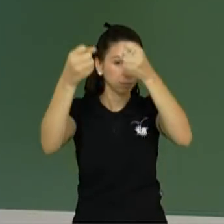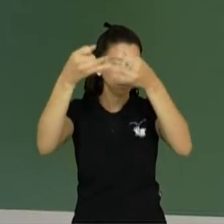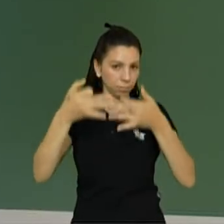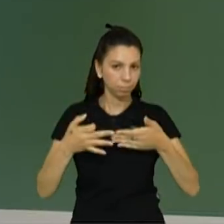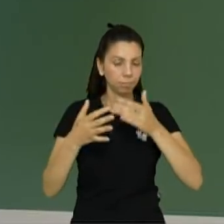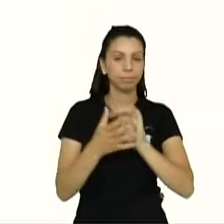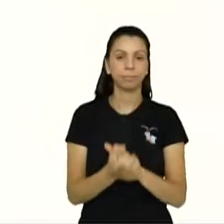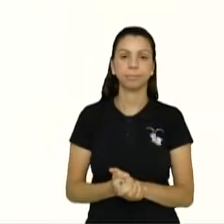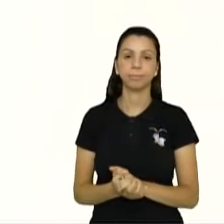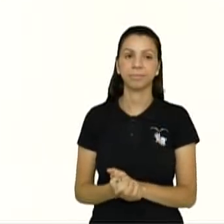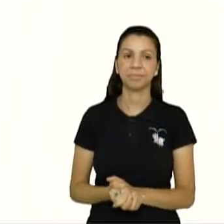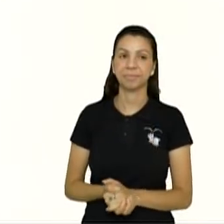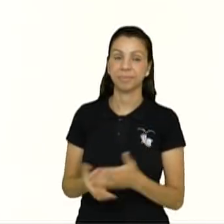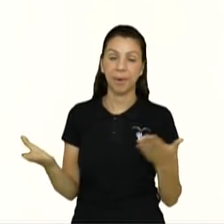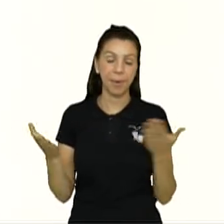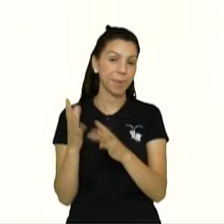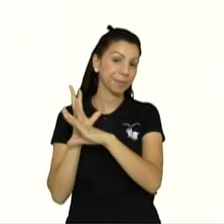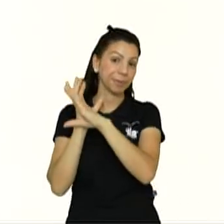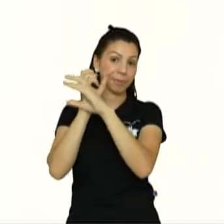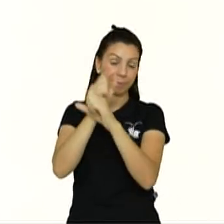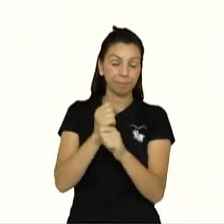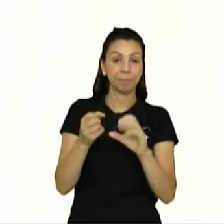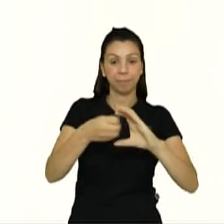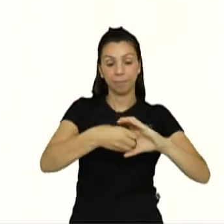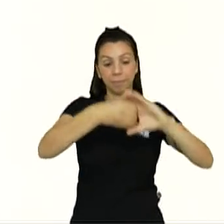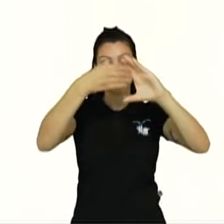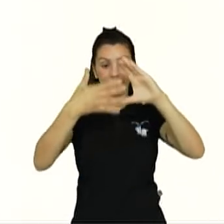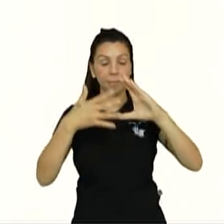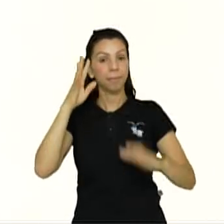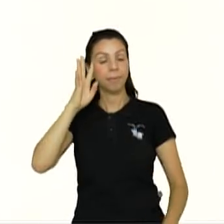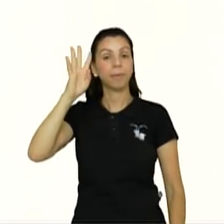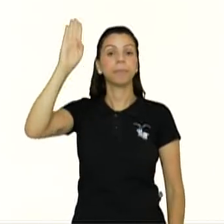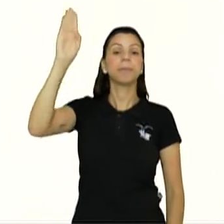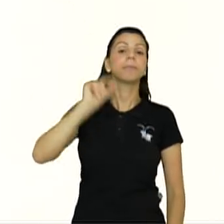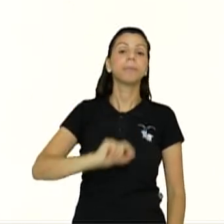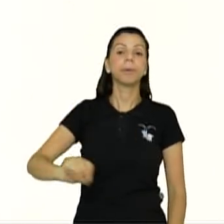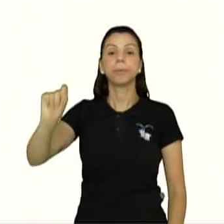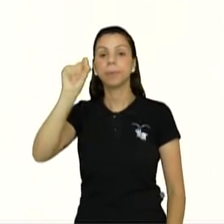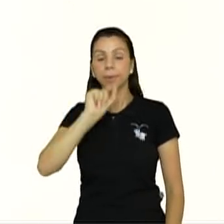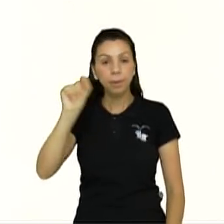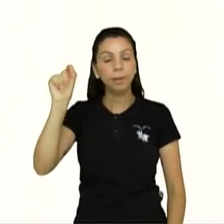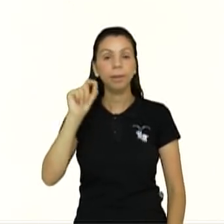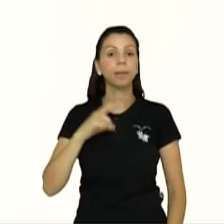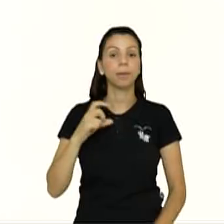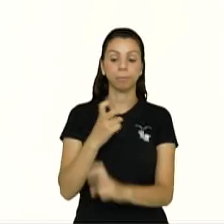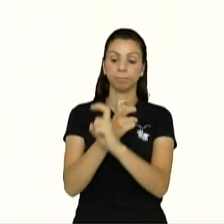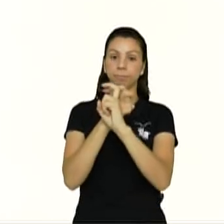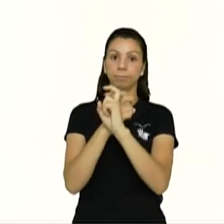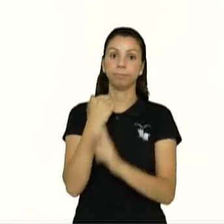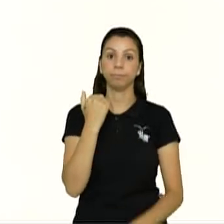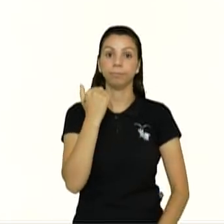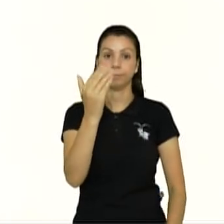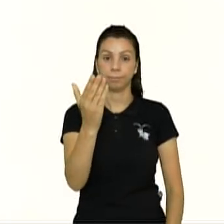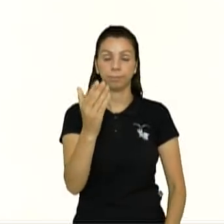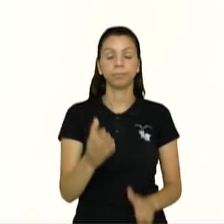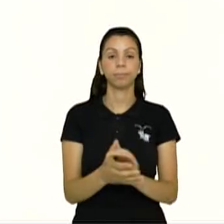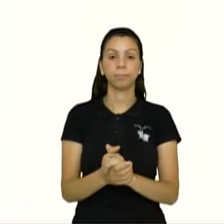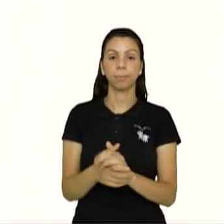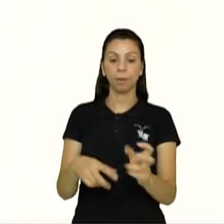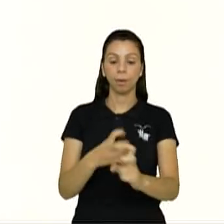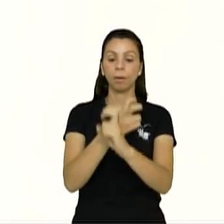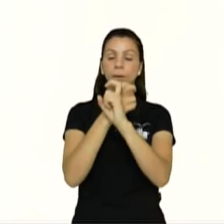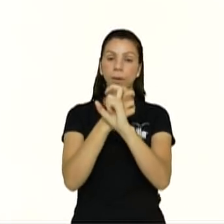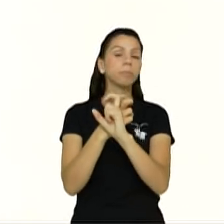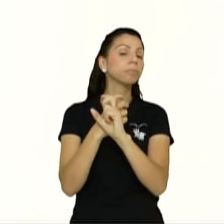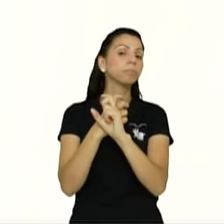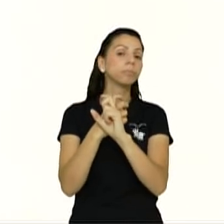tá? Agora a gente vai relembrar que a característica principal dos artrópodes é ter um esqueleto externo. E esse esqueleto pode ser